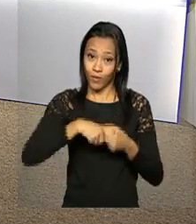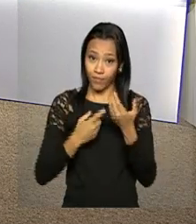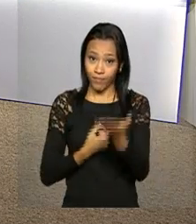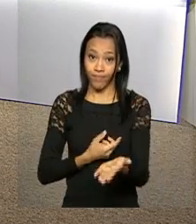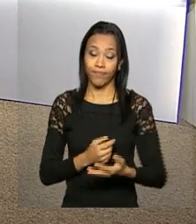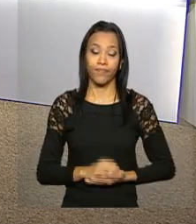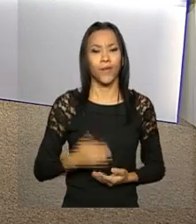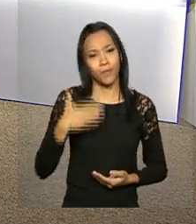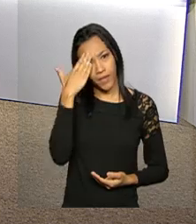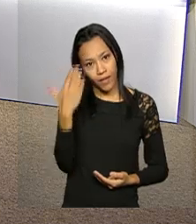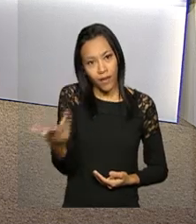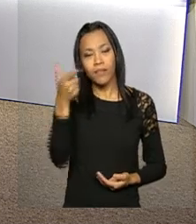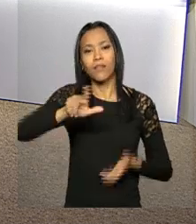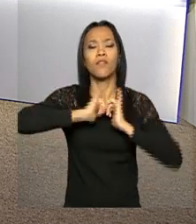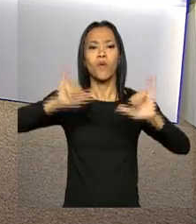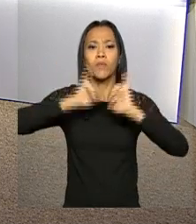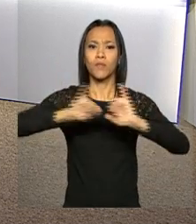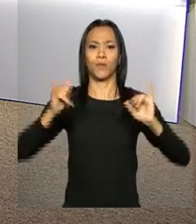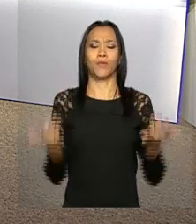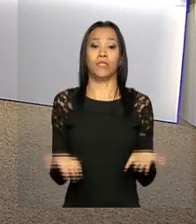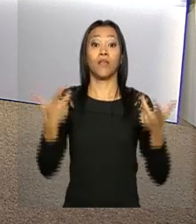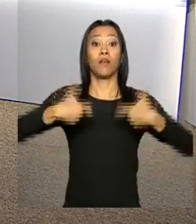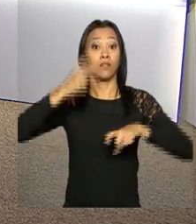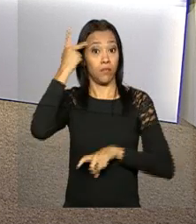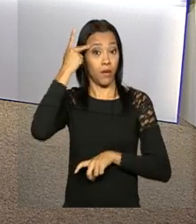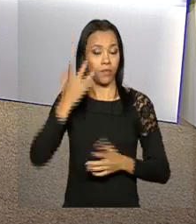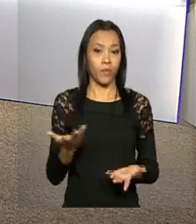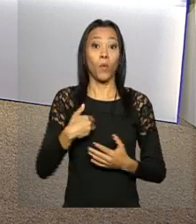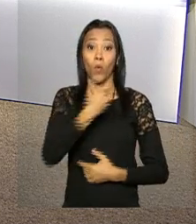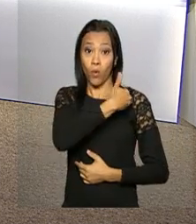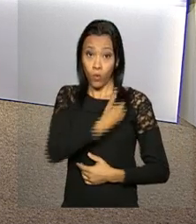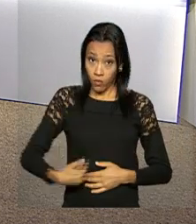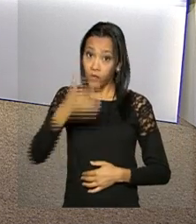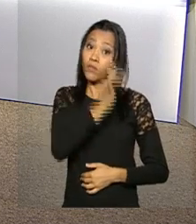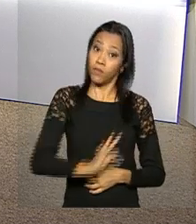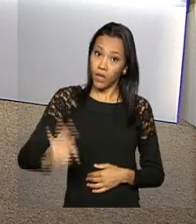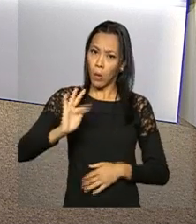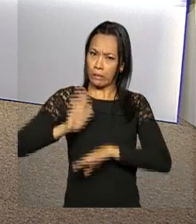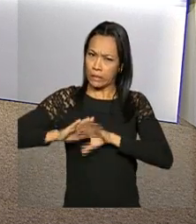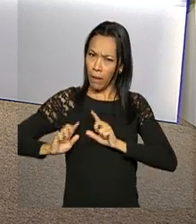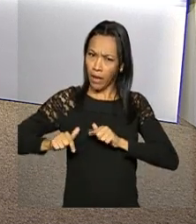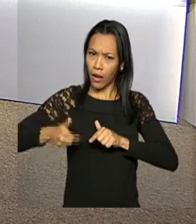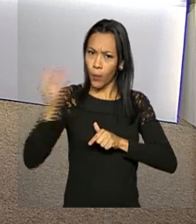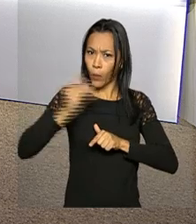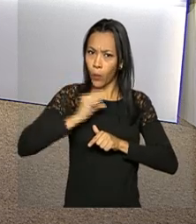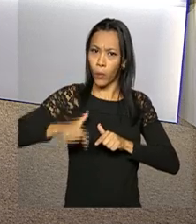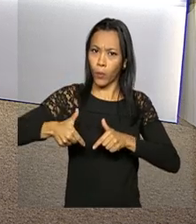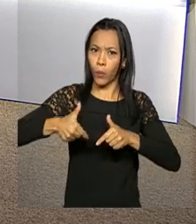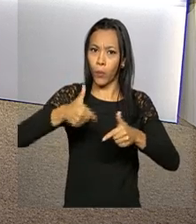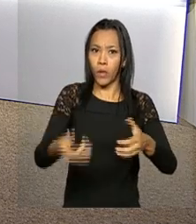estúdio. Leonardo, muito obrigado pelas informações ao vivo de São Paulo. E o governo federal trabalha para acelerar a produção